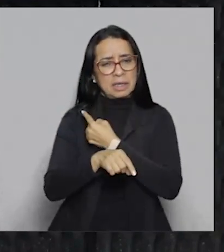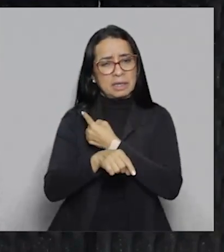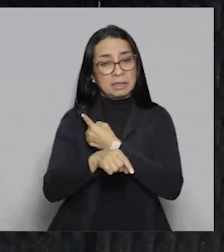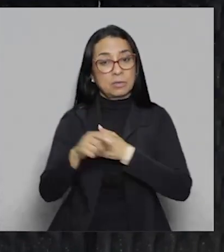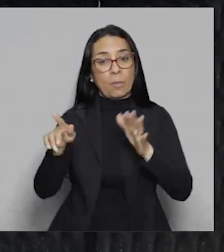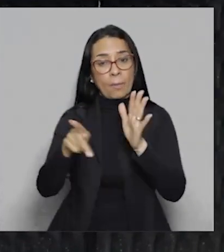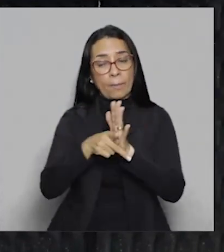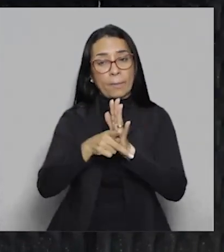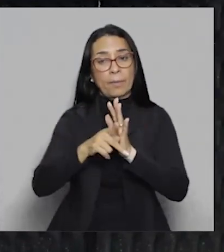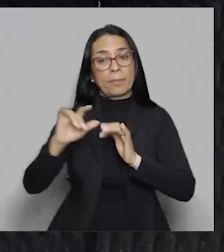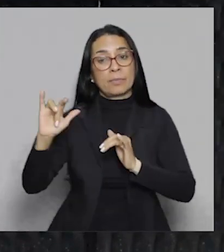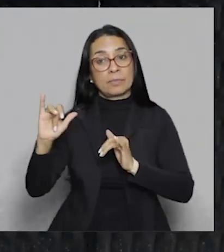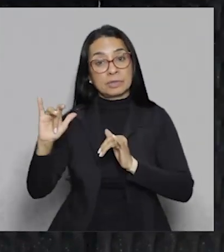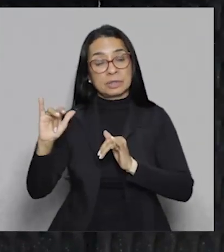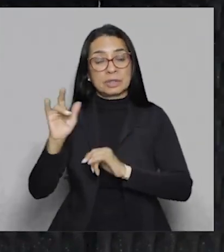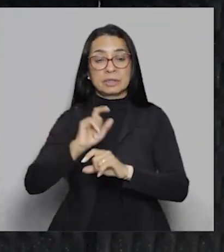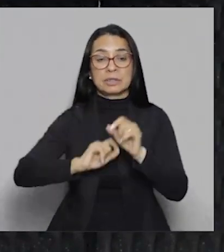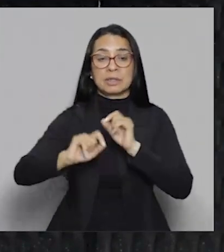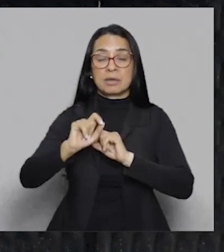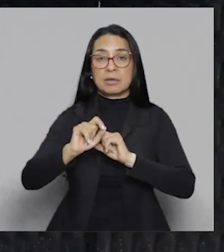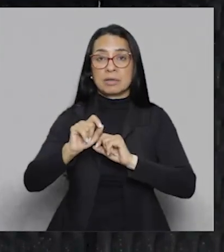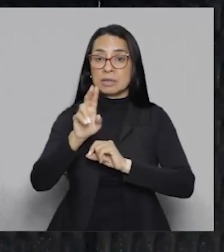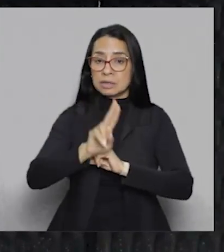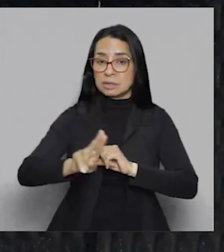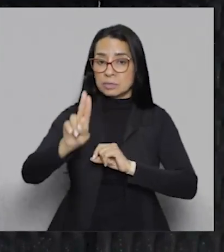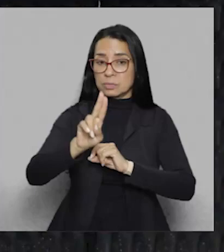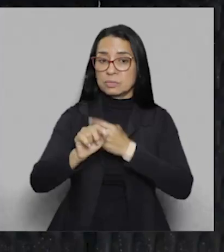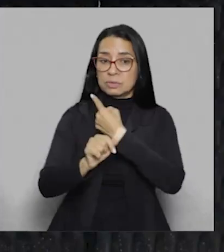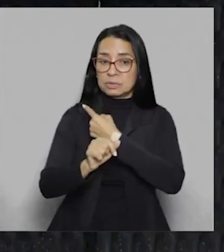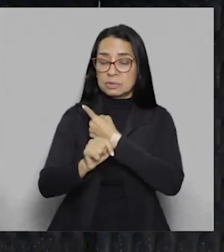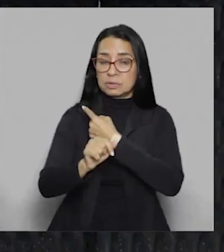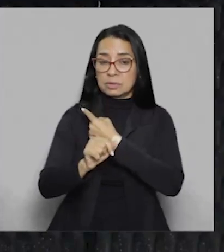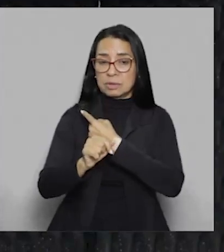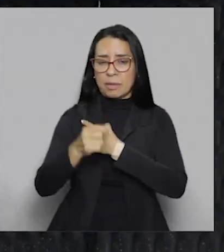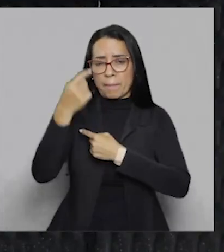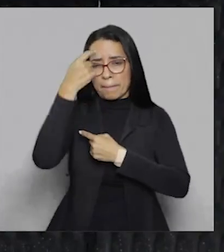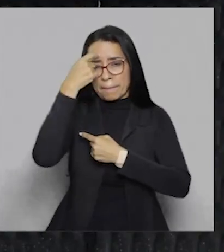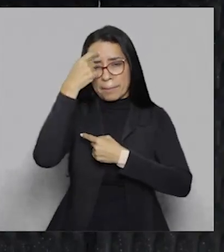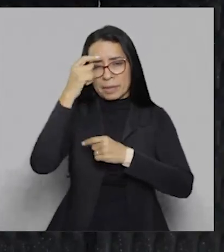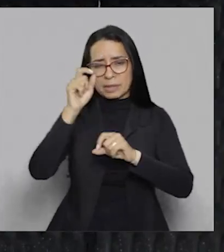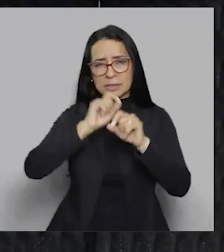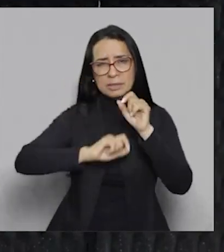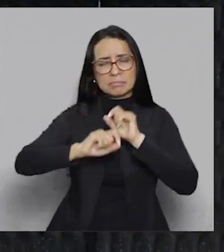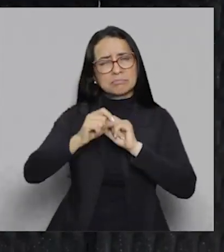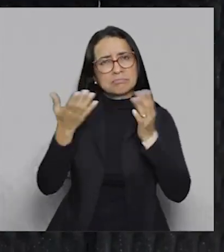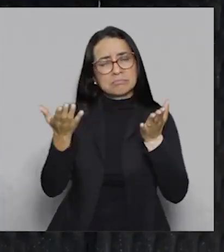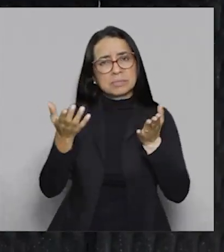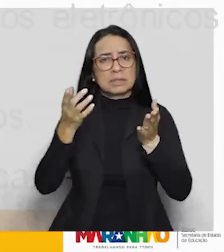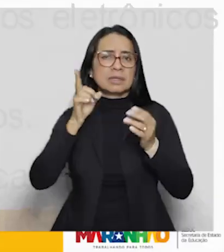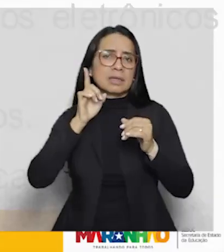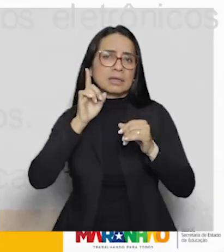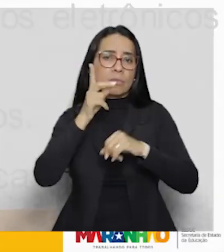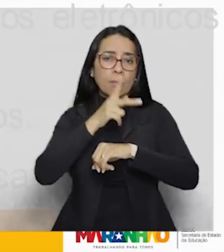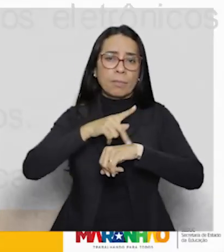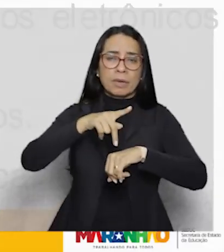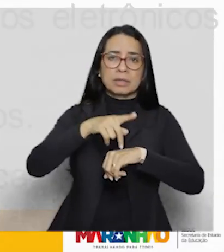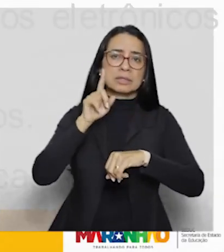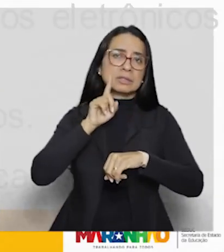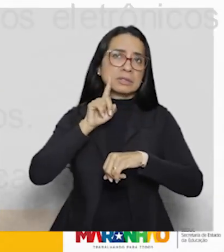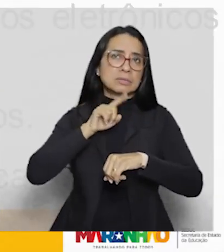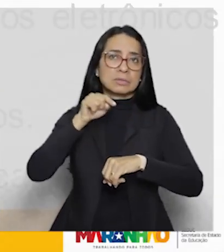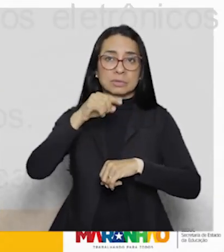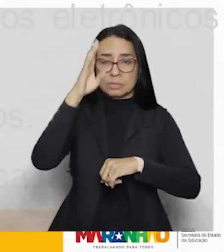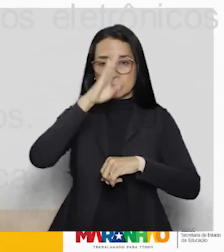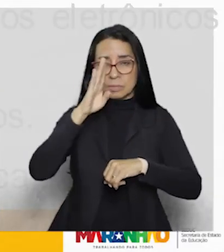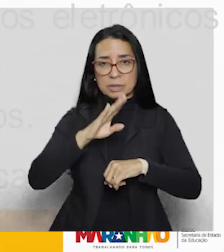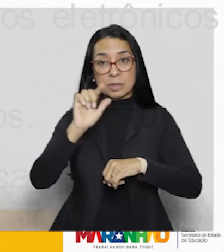trabalho dele. Então, na hora que você coloca isso aqui, você realmente repensa. Será que os Estados Unidos, o Brasil e outros países